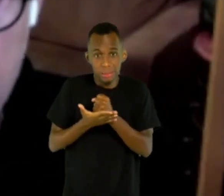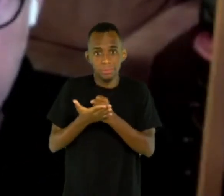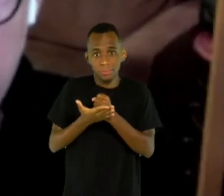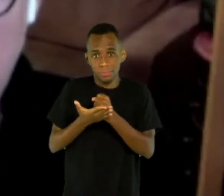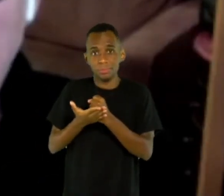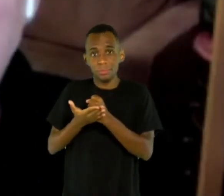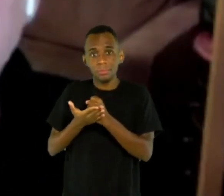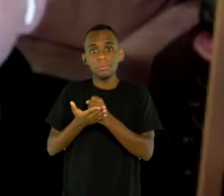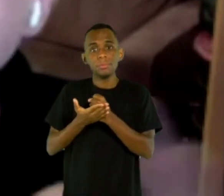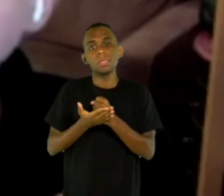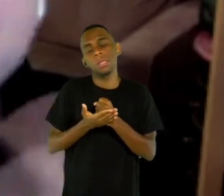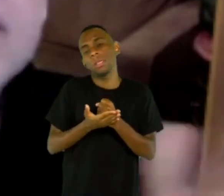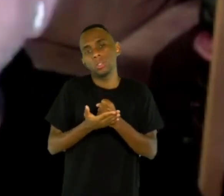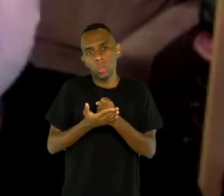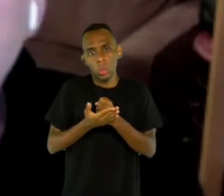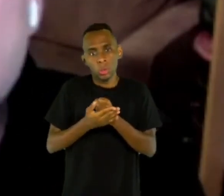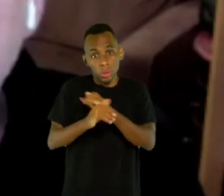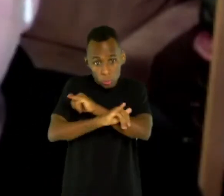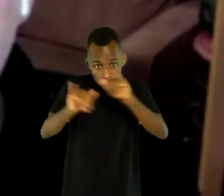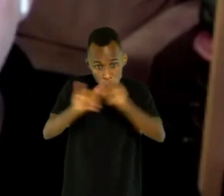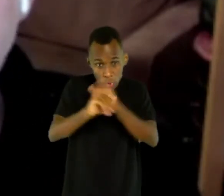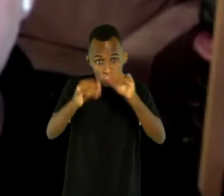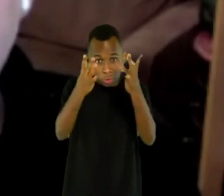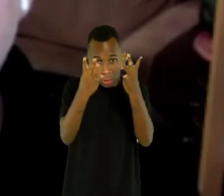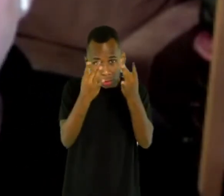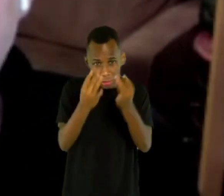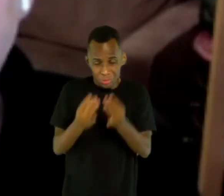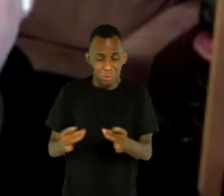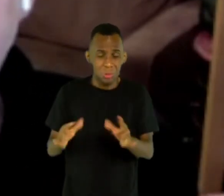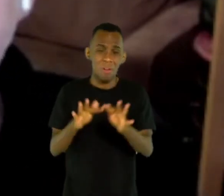a narrativa numa família despedaçada,